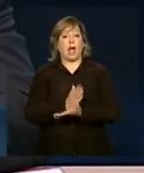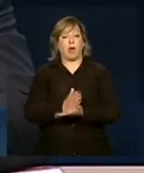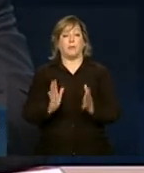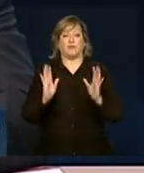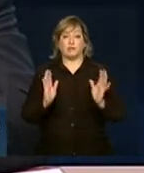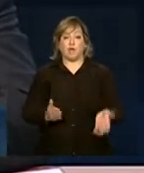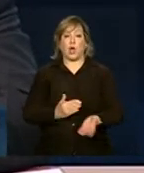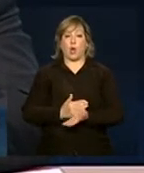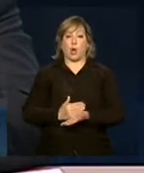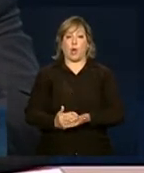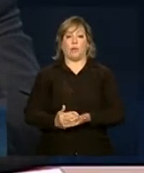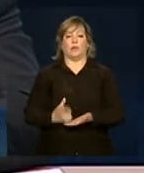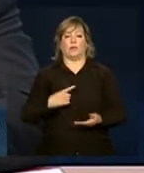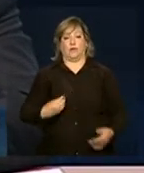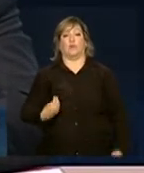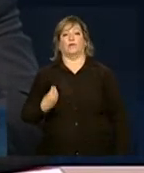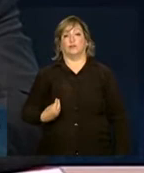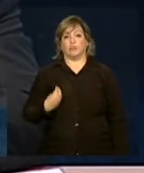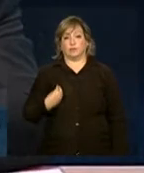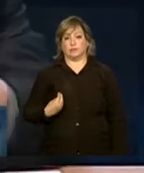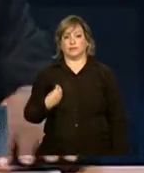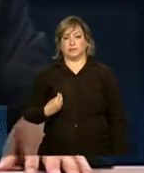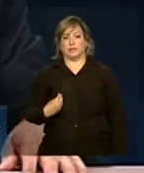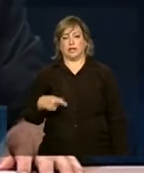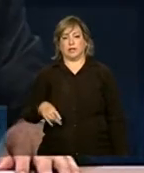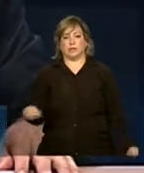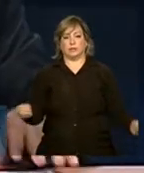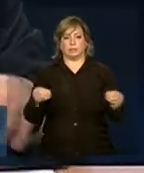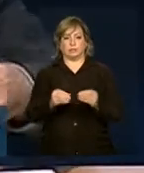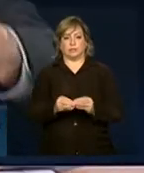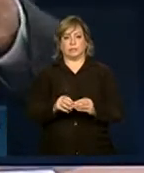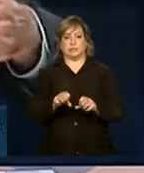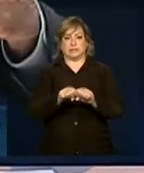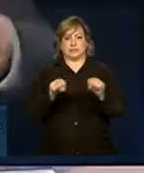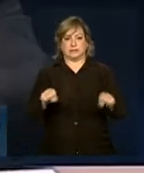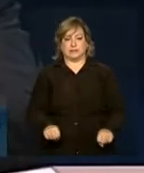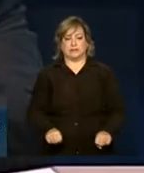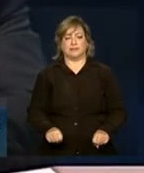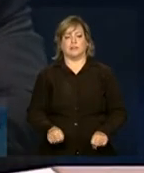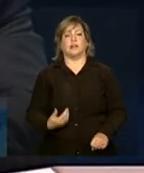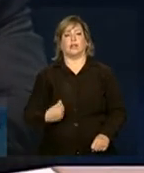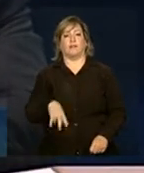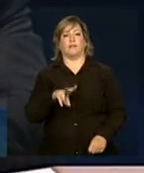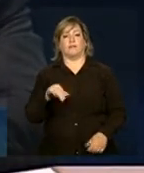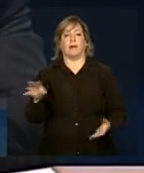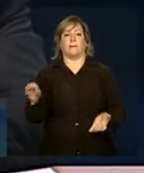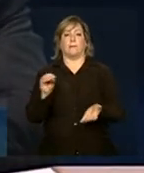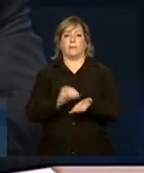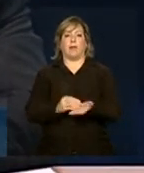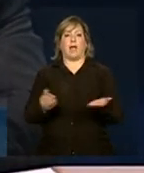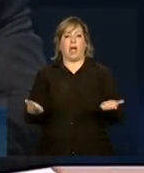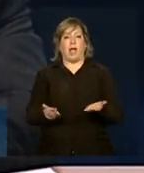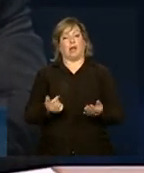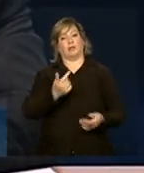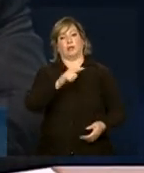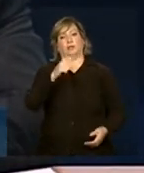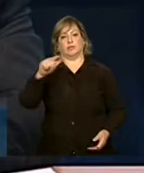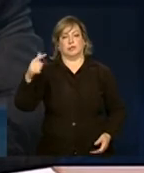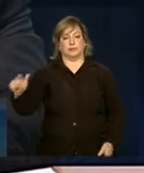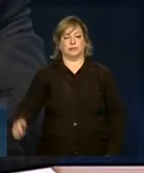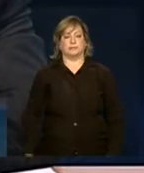começou já começaram a funcionar o o sistema e vamos implementando agora nas outras